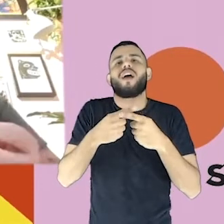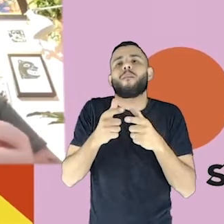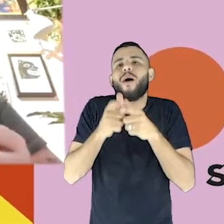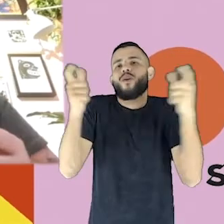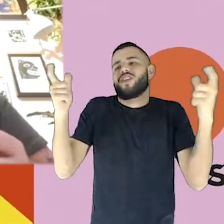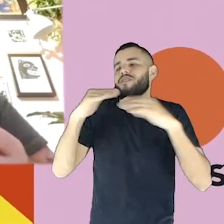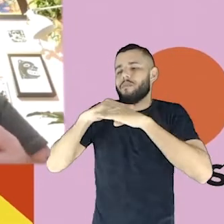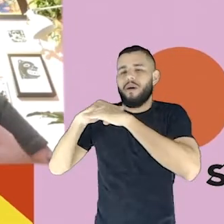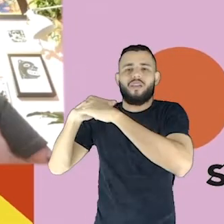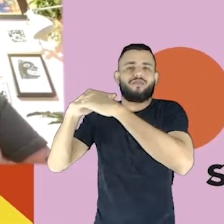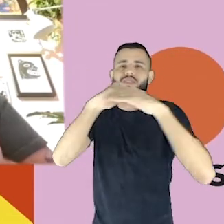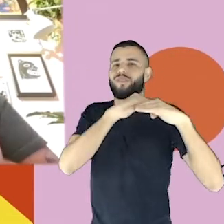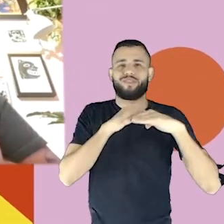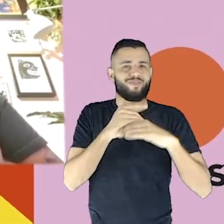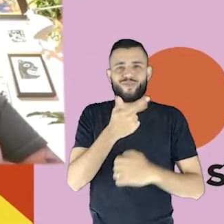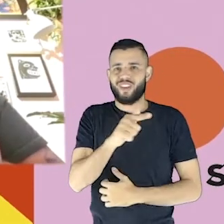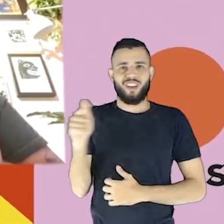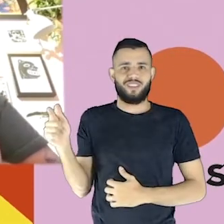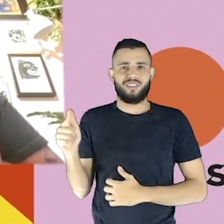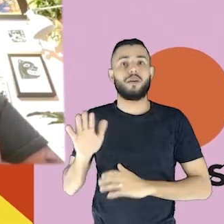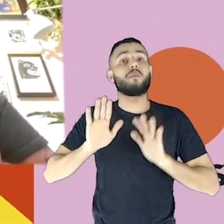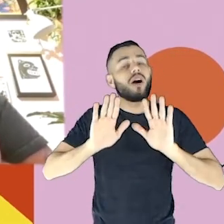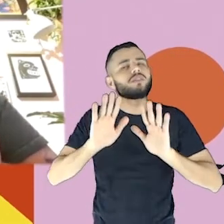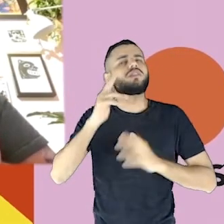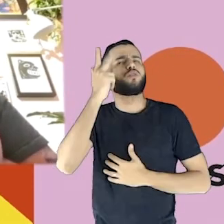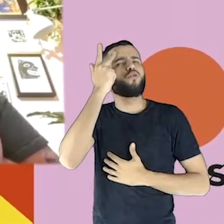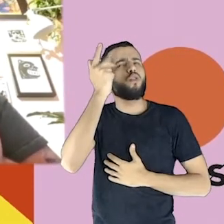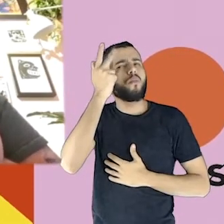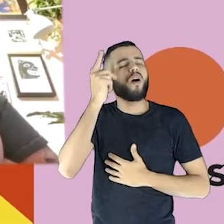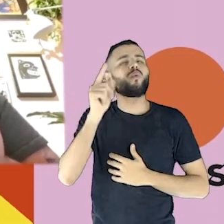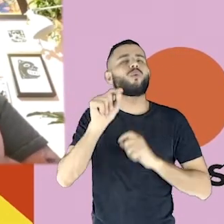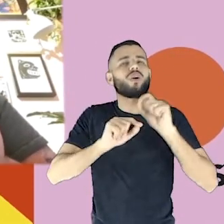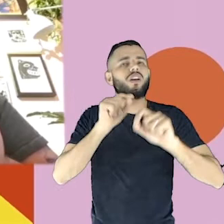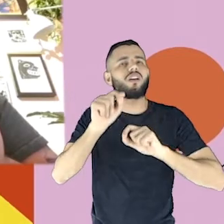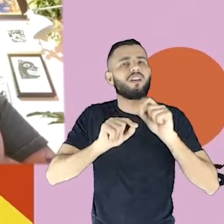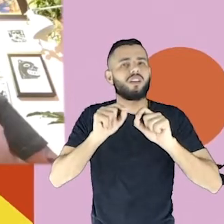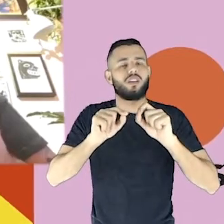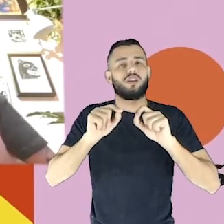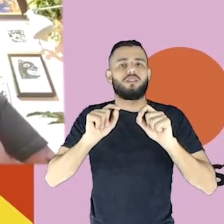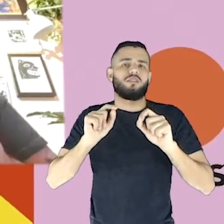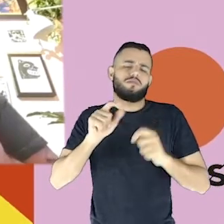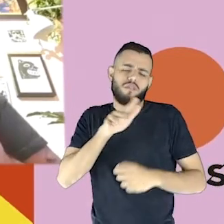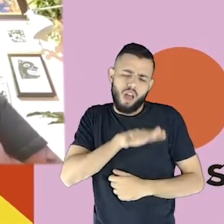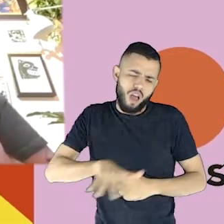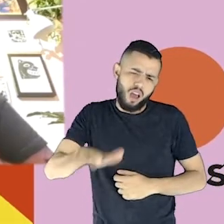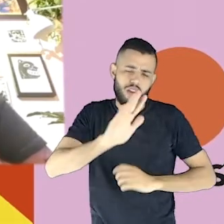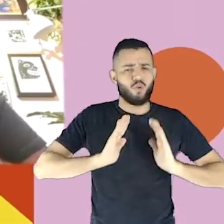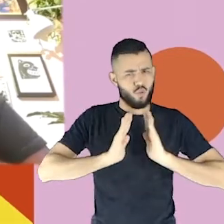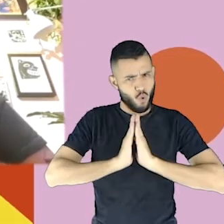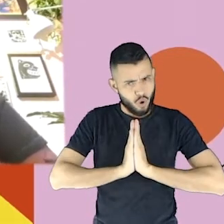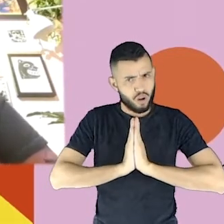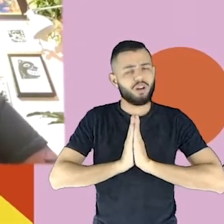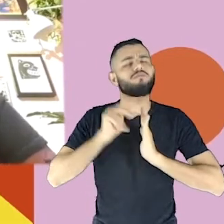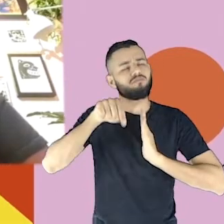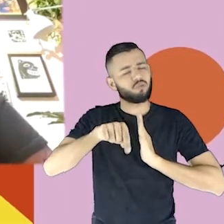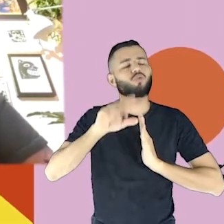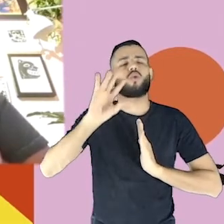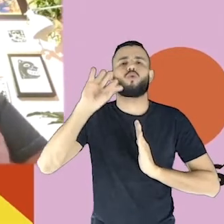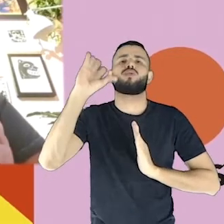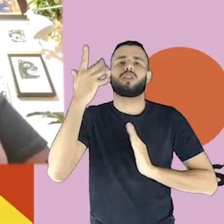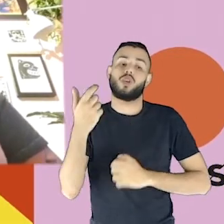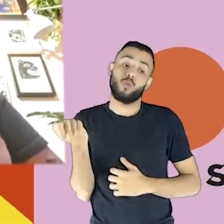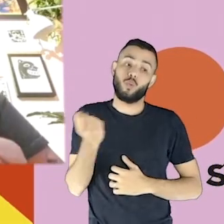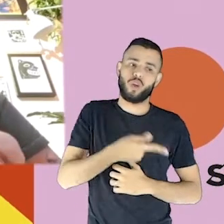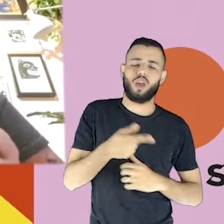padrão. Né? Mas é muito comum, principalmente, eu acho que mais ainda, no meio do yoga isso acontecer, do que